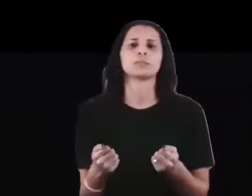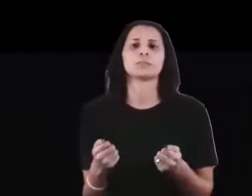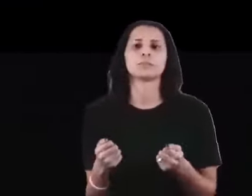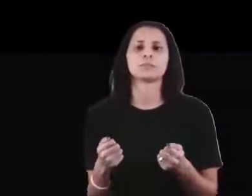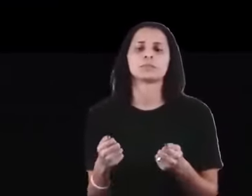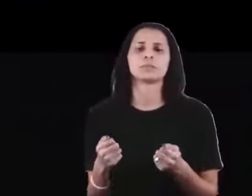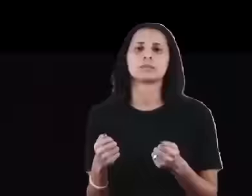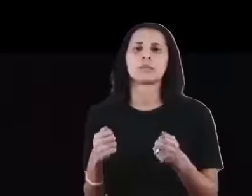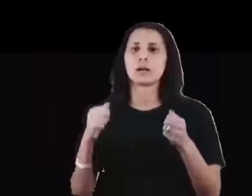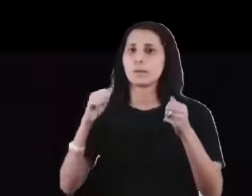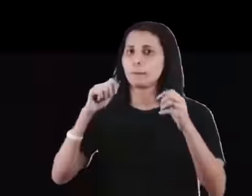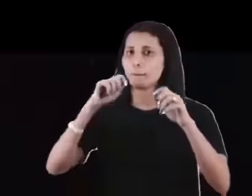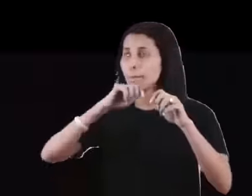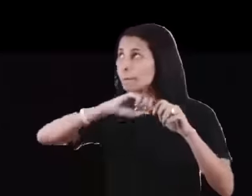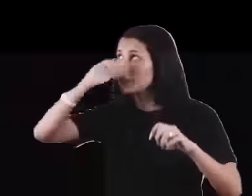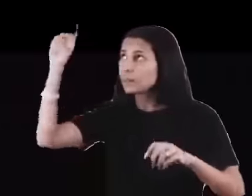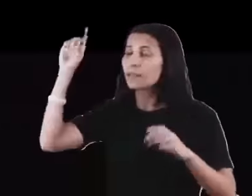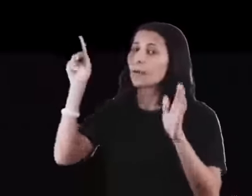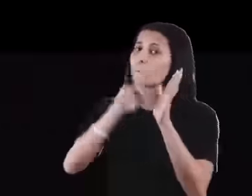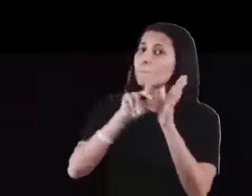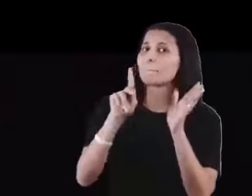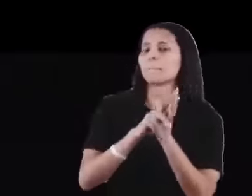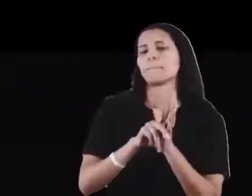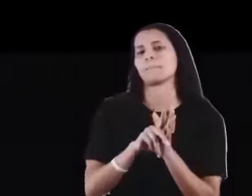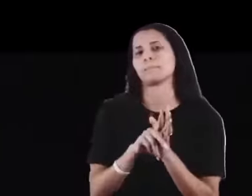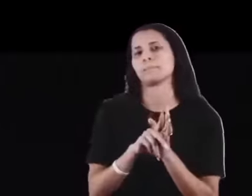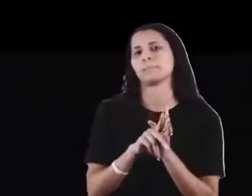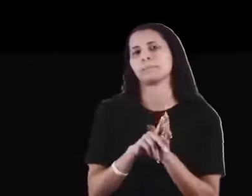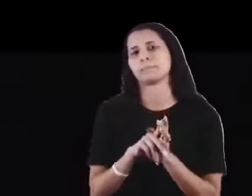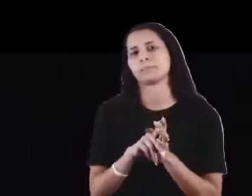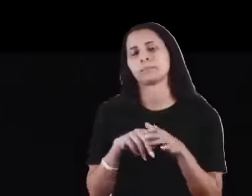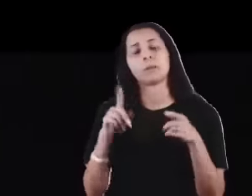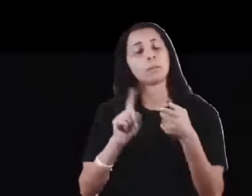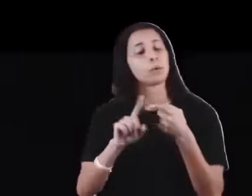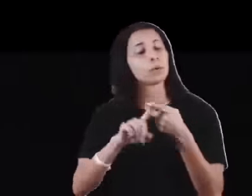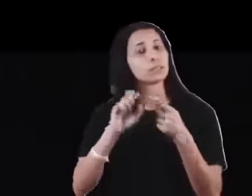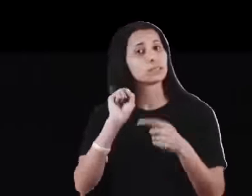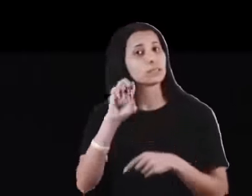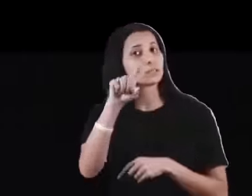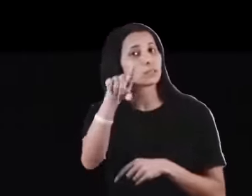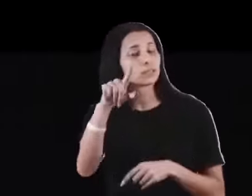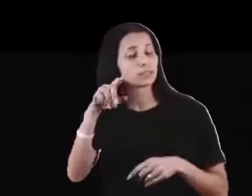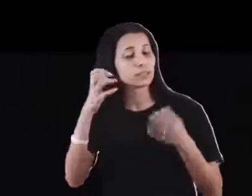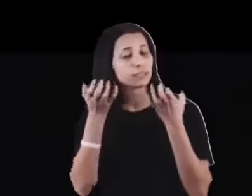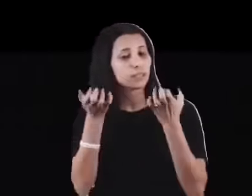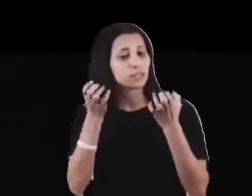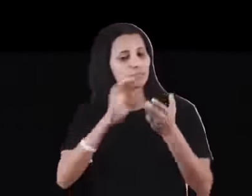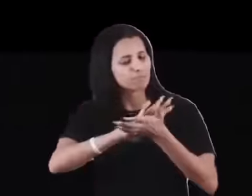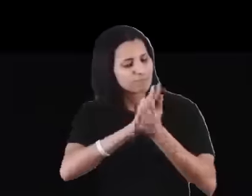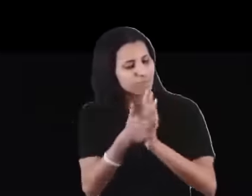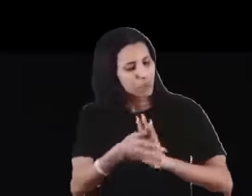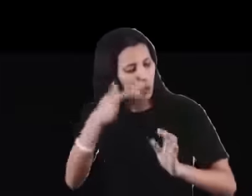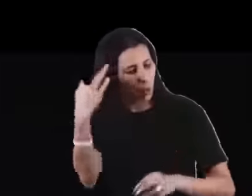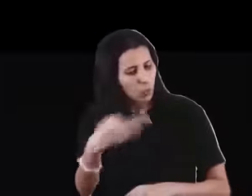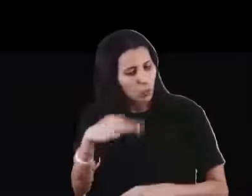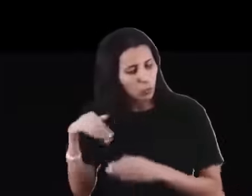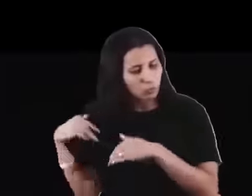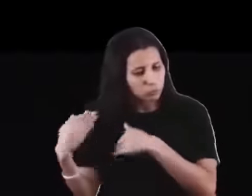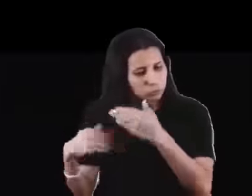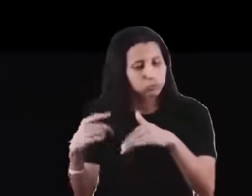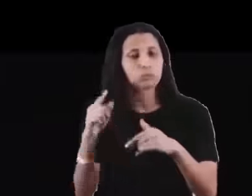na direção do Senhor porque se você quiser anular a dor do processo você vai ser igual um